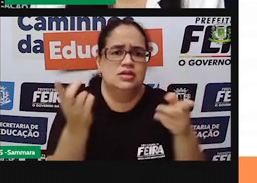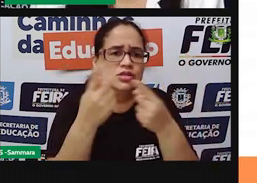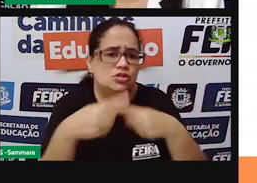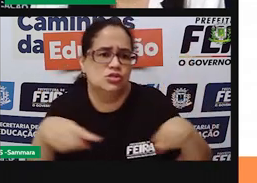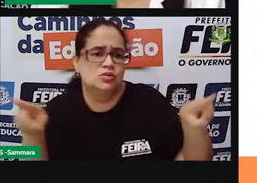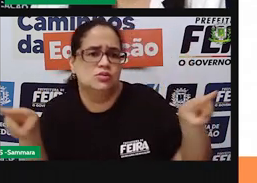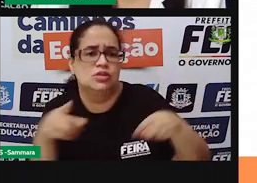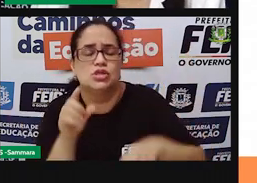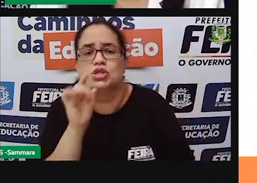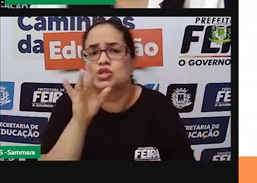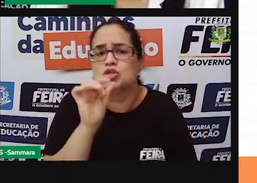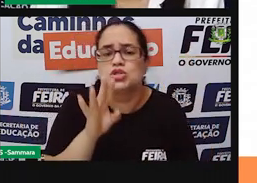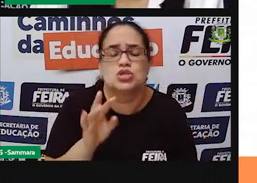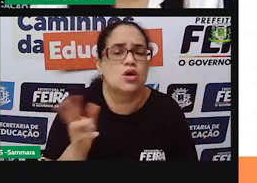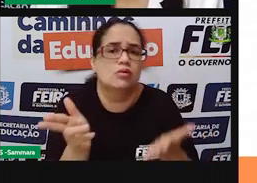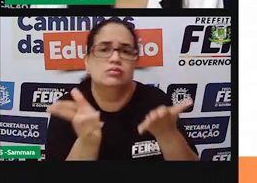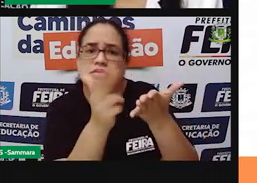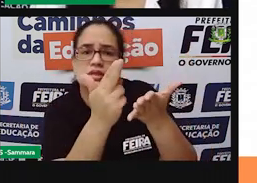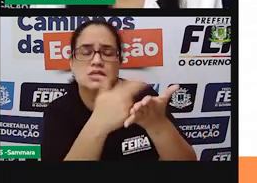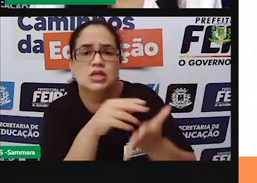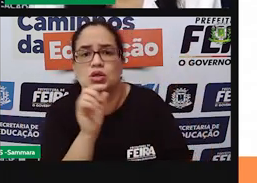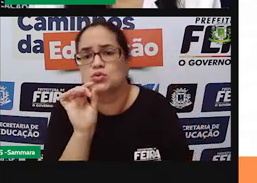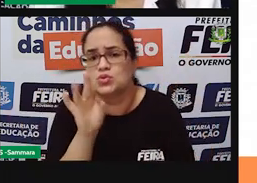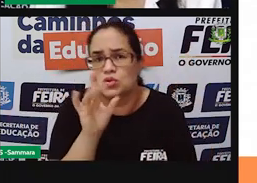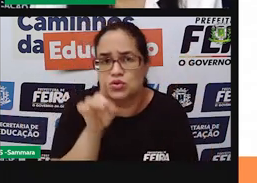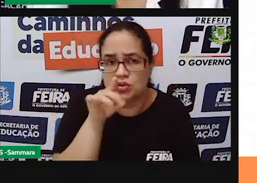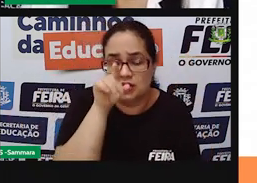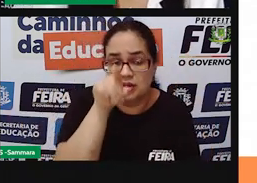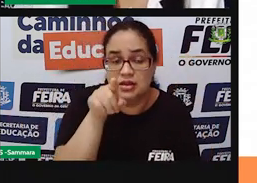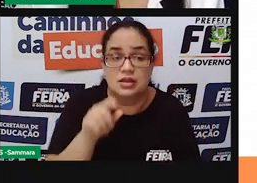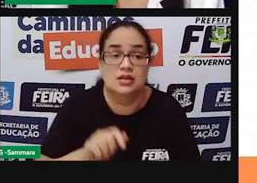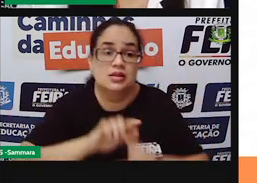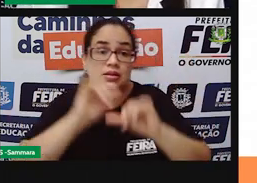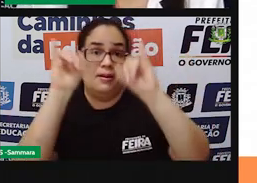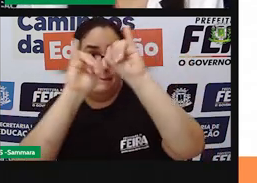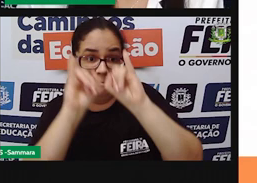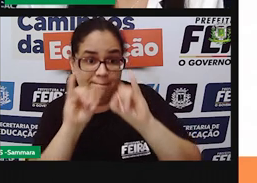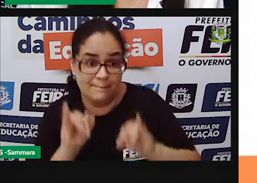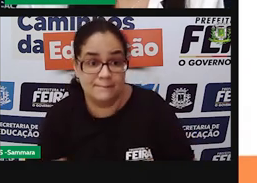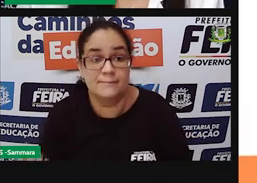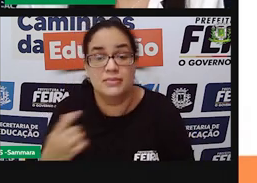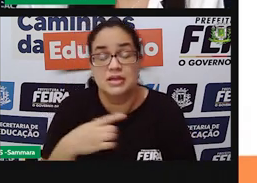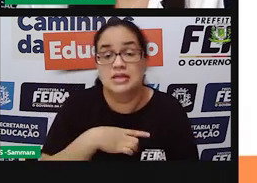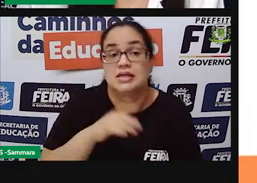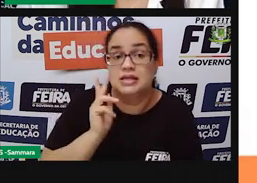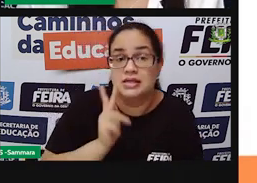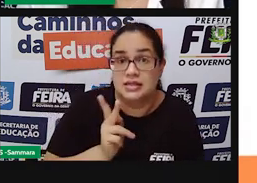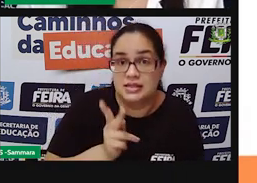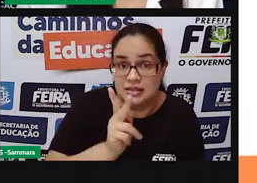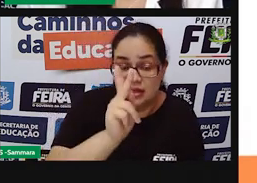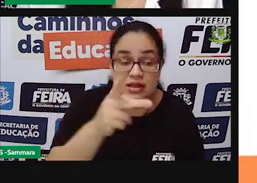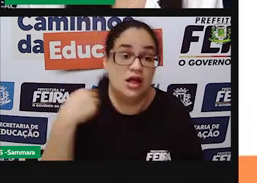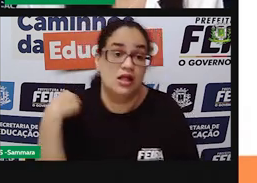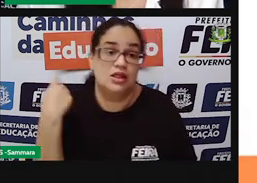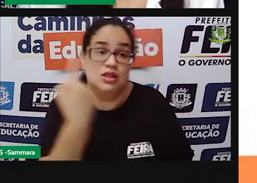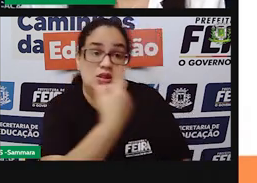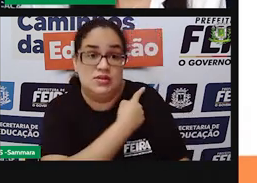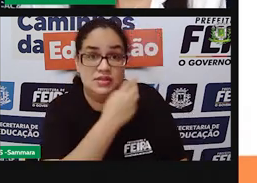aí foi só uma ilustração, porque a partir dessa imagem a gente vai dar seguimento aí à nossa